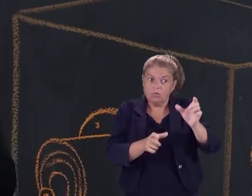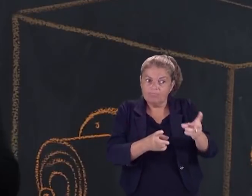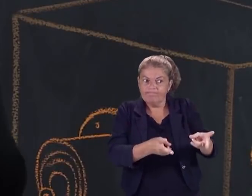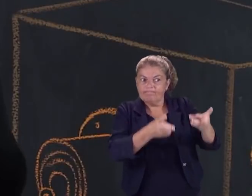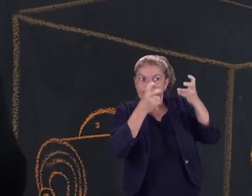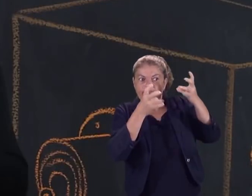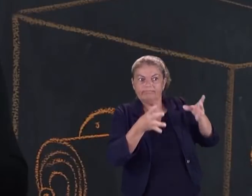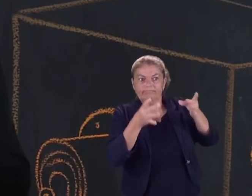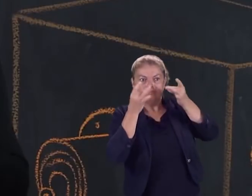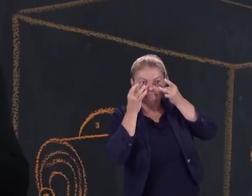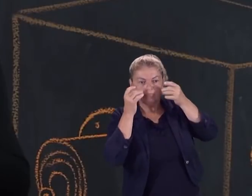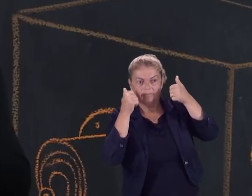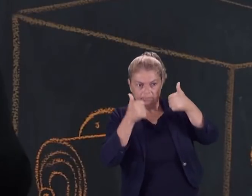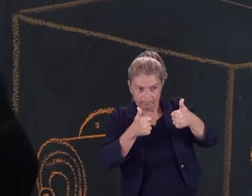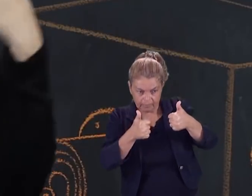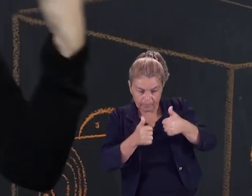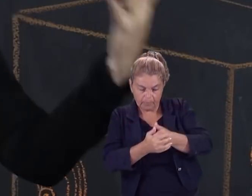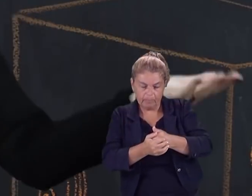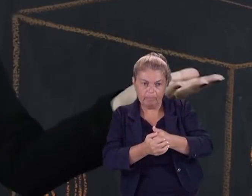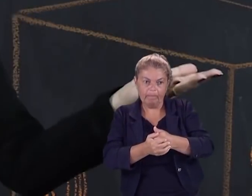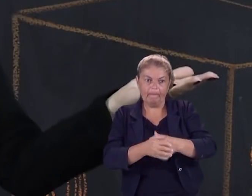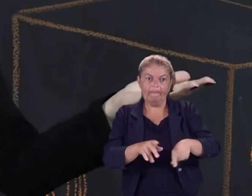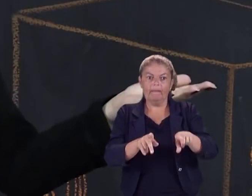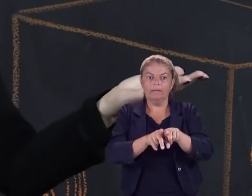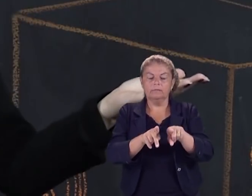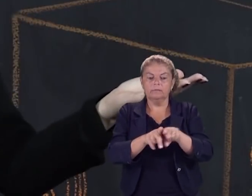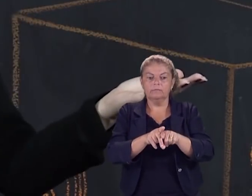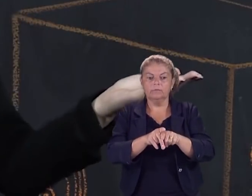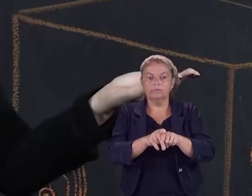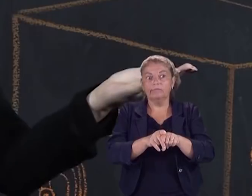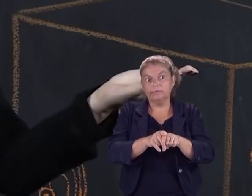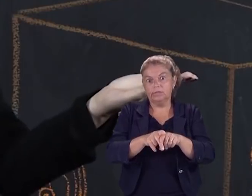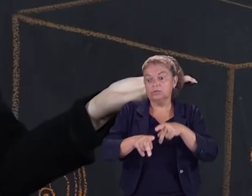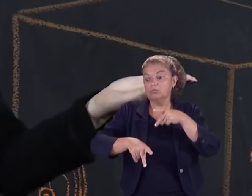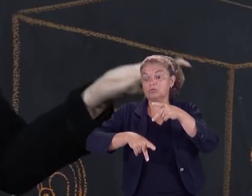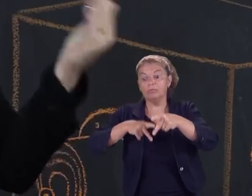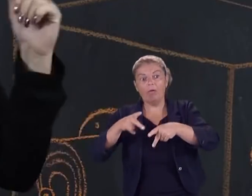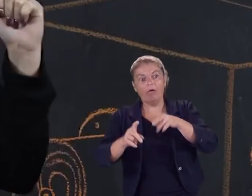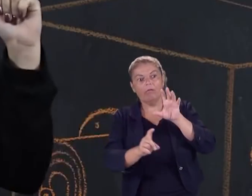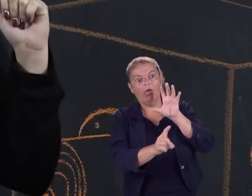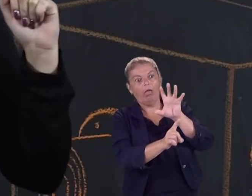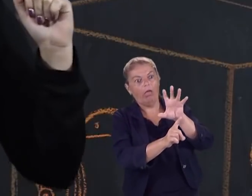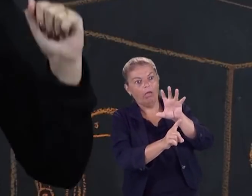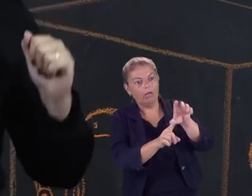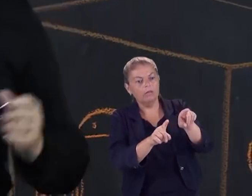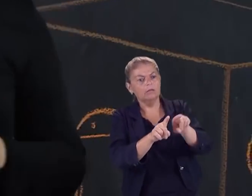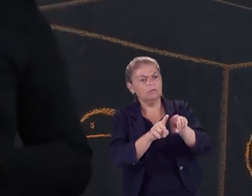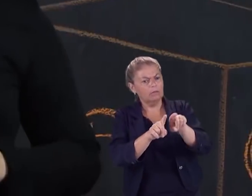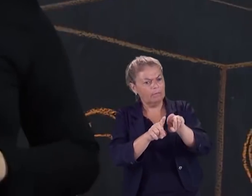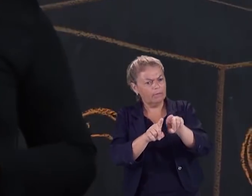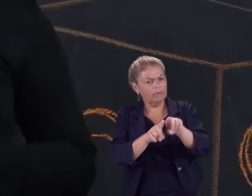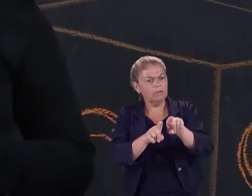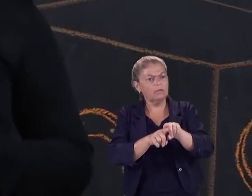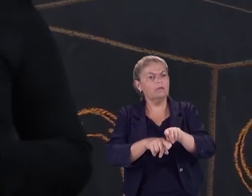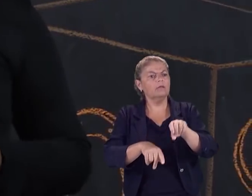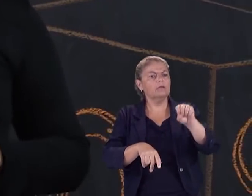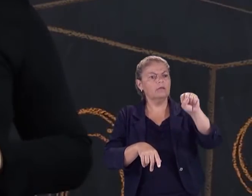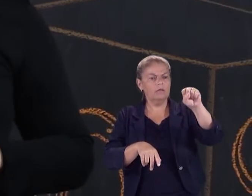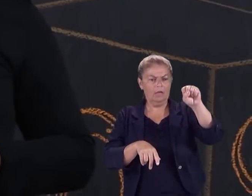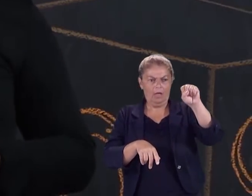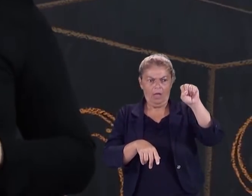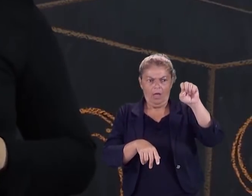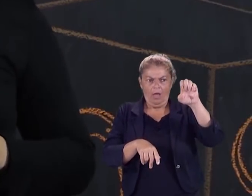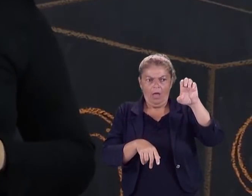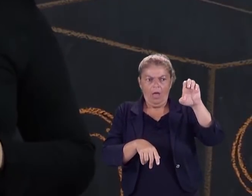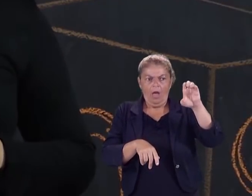o fotógrafo, o seu objeto artístico, e quem está vendo a obra, né? O público. O Sebastião Salgado também trabalha com